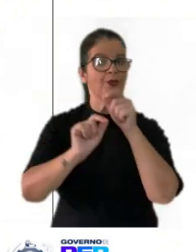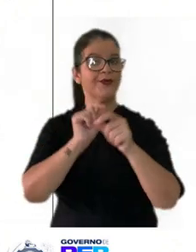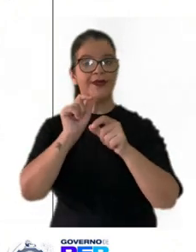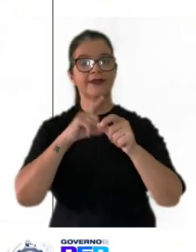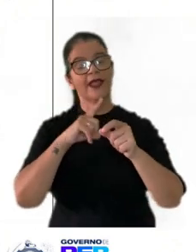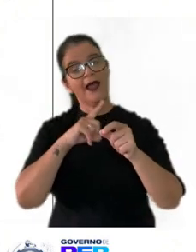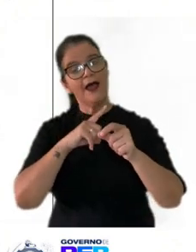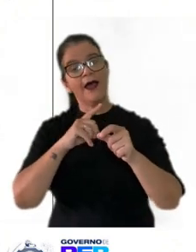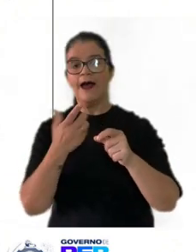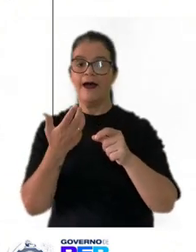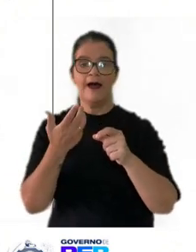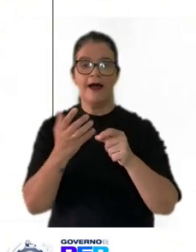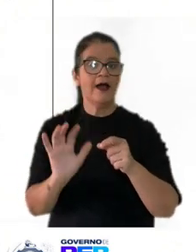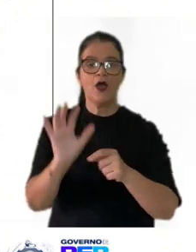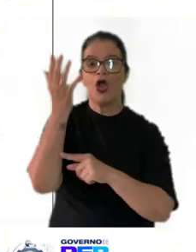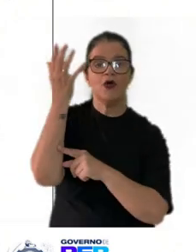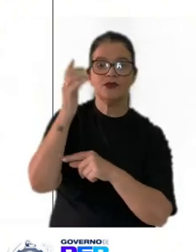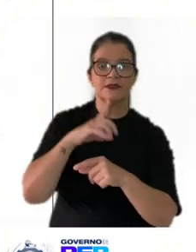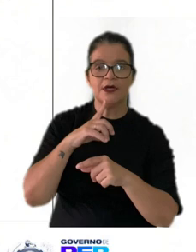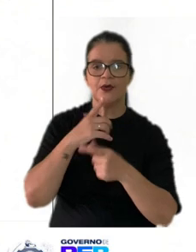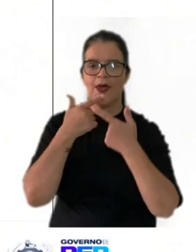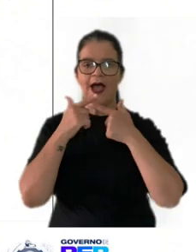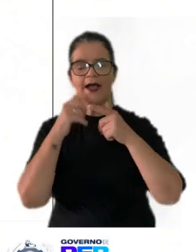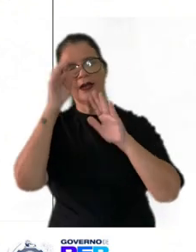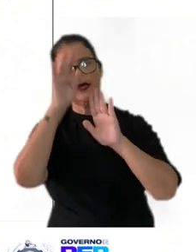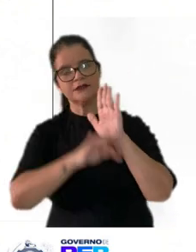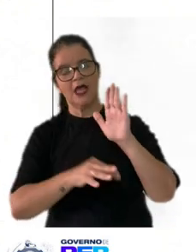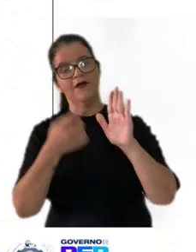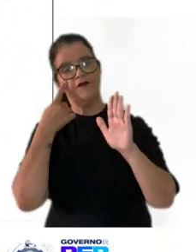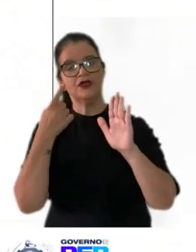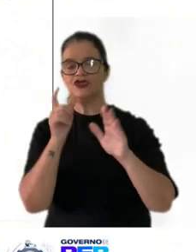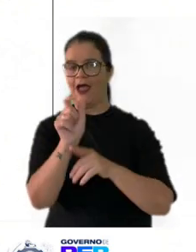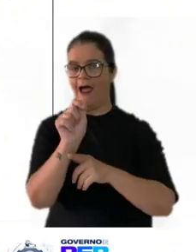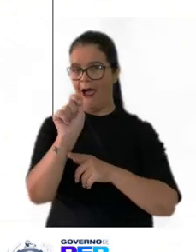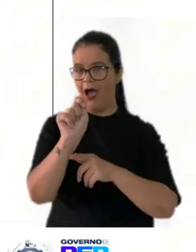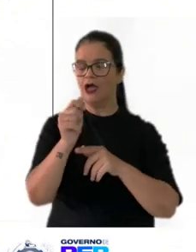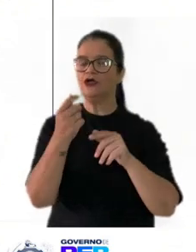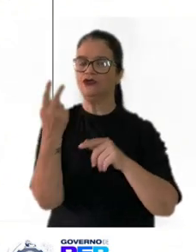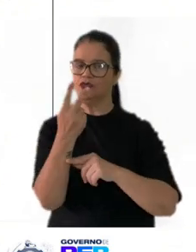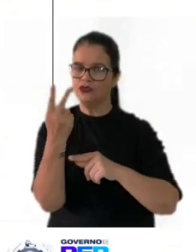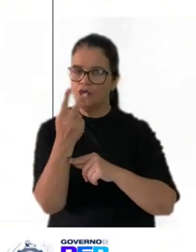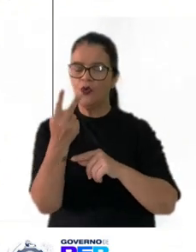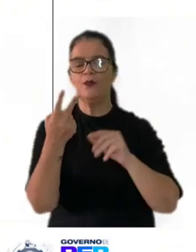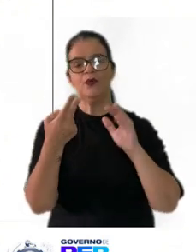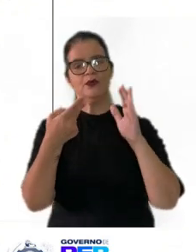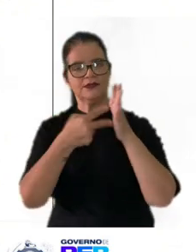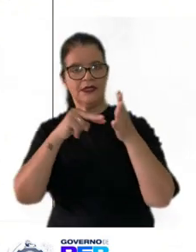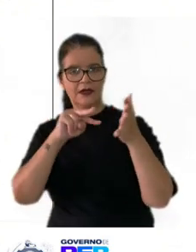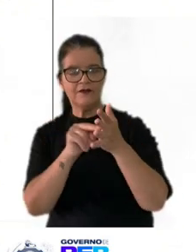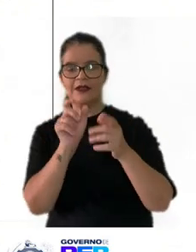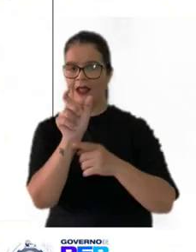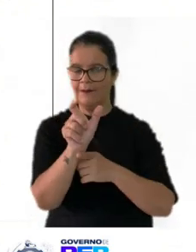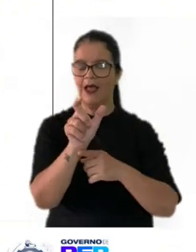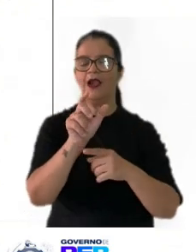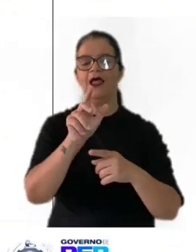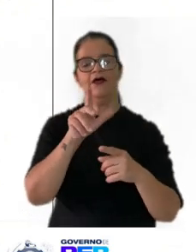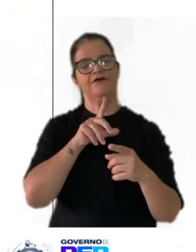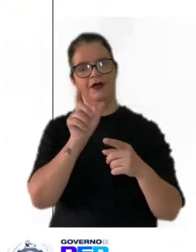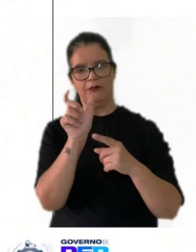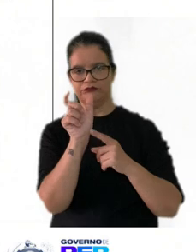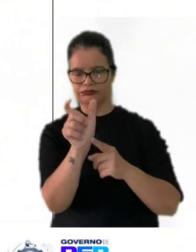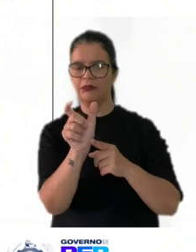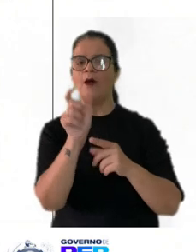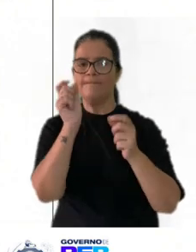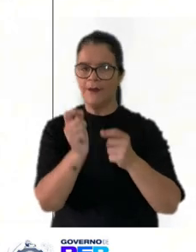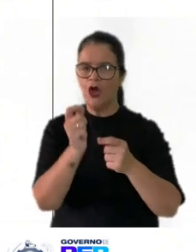texto letra A no duplo sentido da palavra pass que pode significar aprovar ou passar o catcher então vamos dar uma